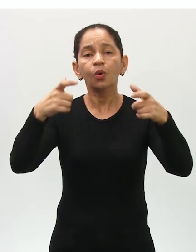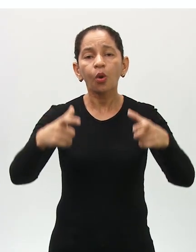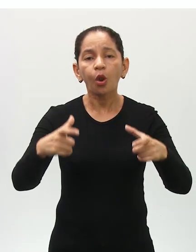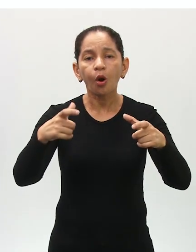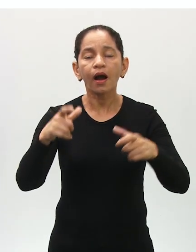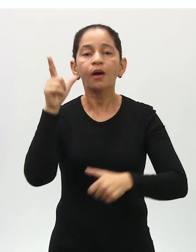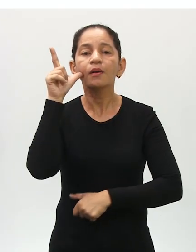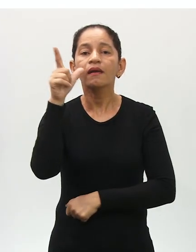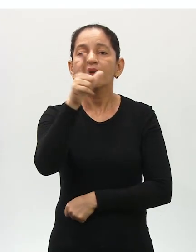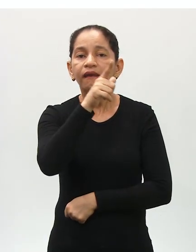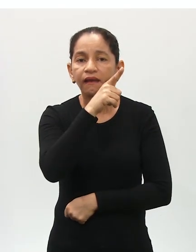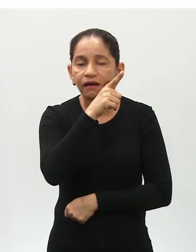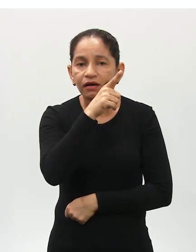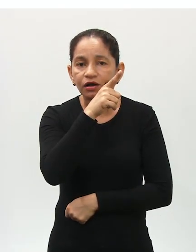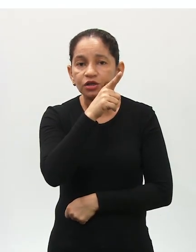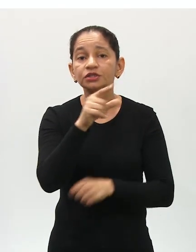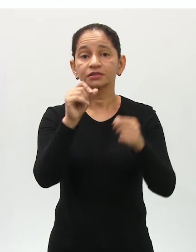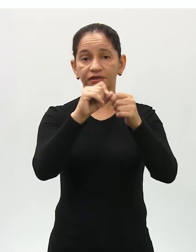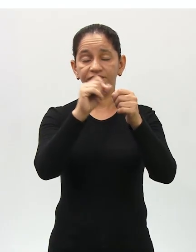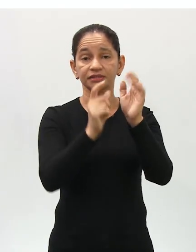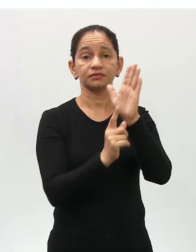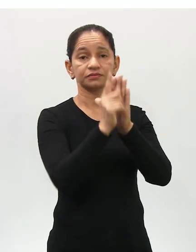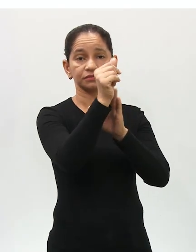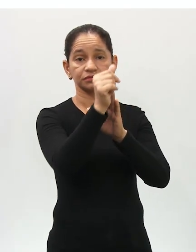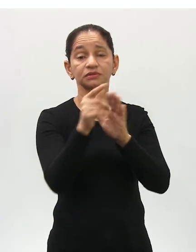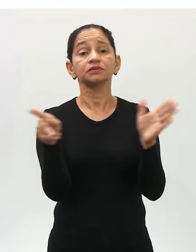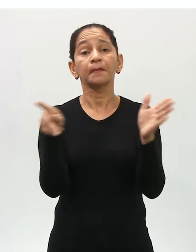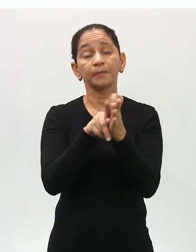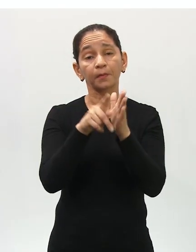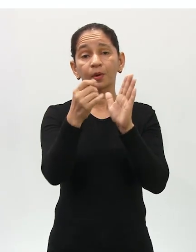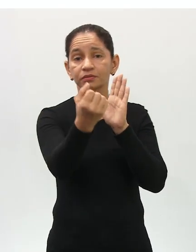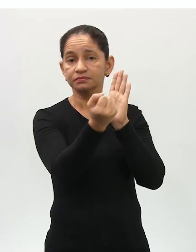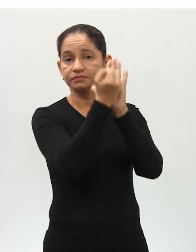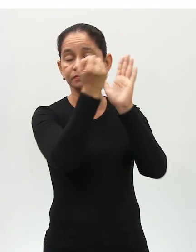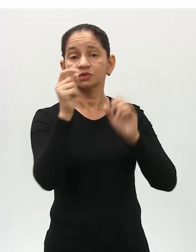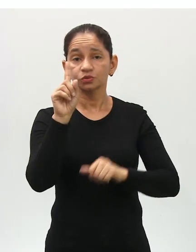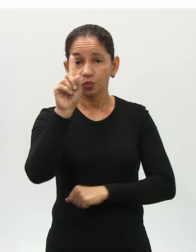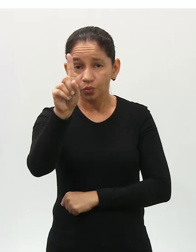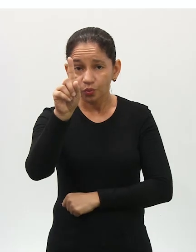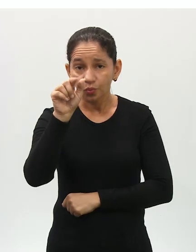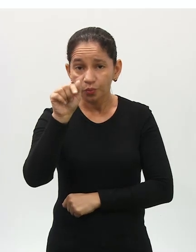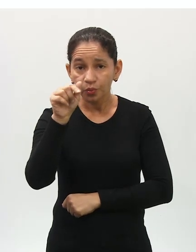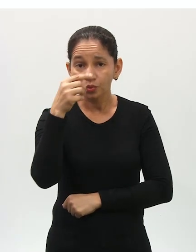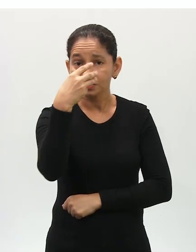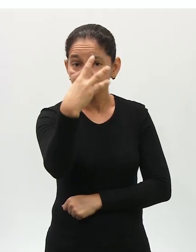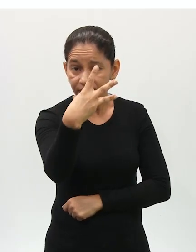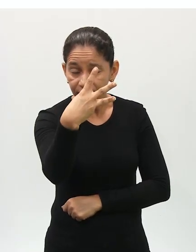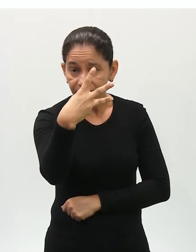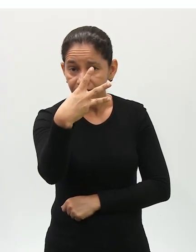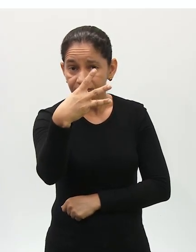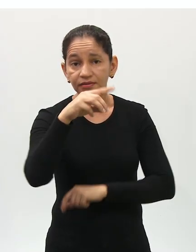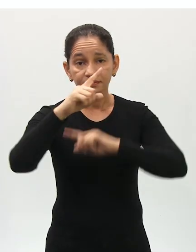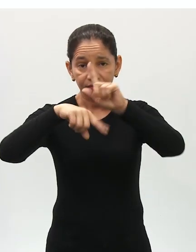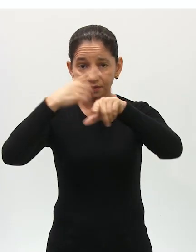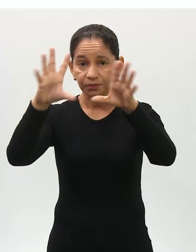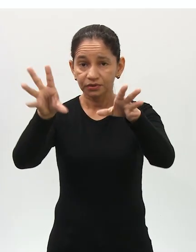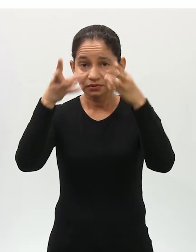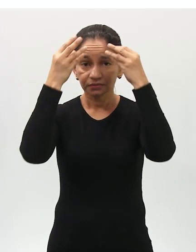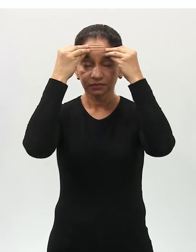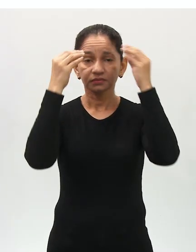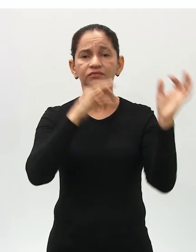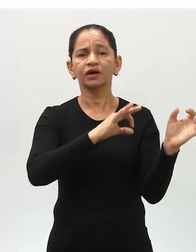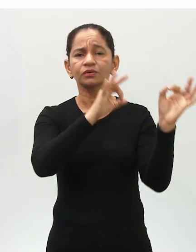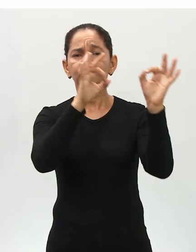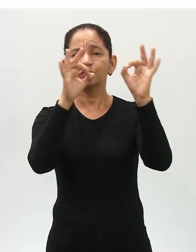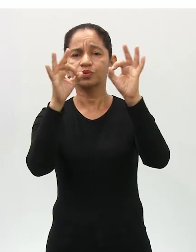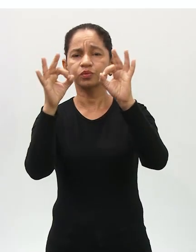da cantina, o governo está fazendo uma receita corrente de receita patrimonial, por isso que o código é 1.3. Depois você pode rever aí nos